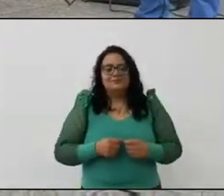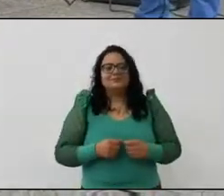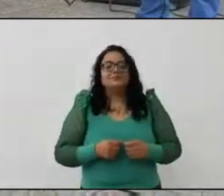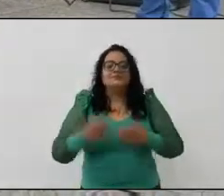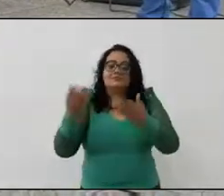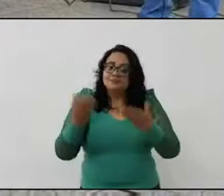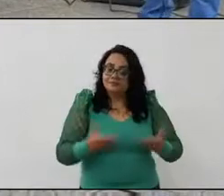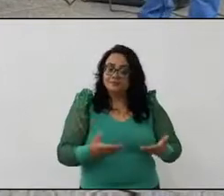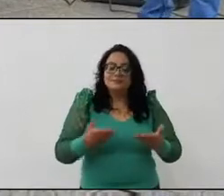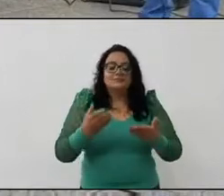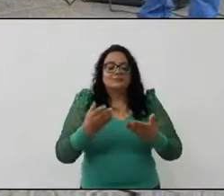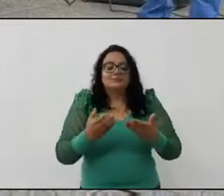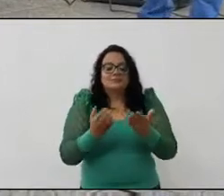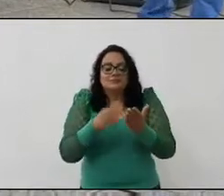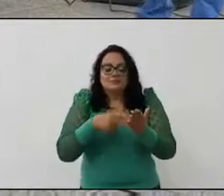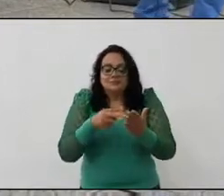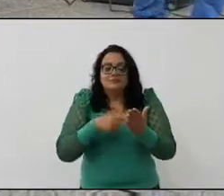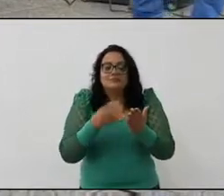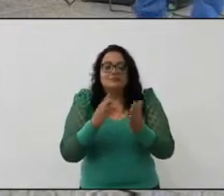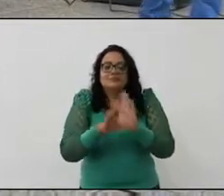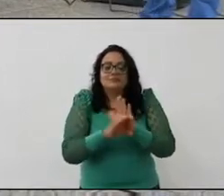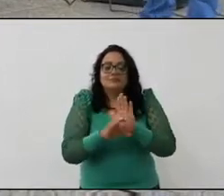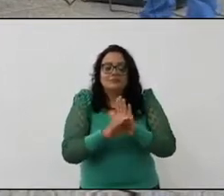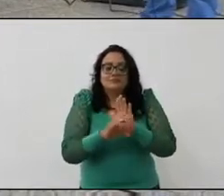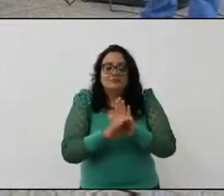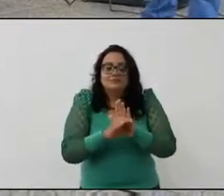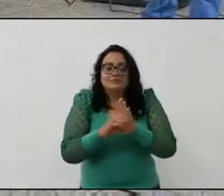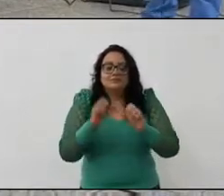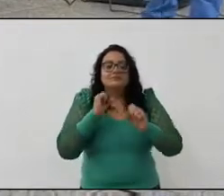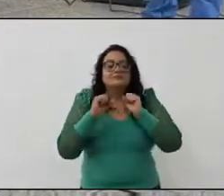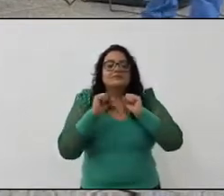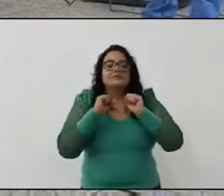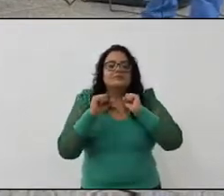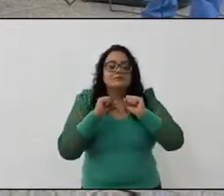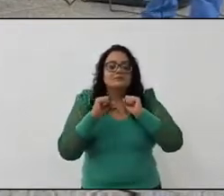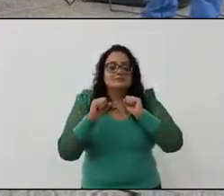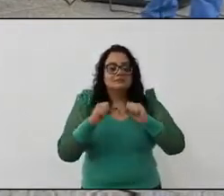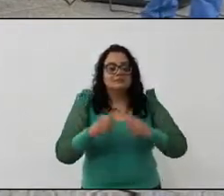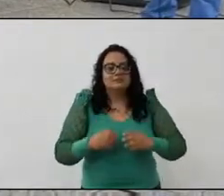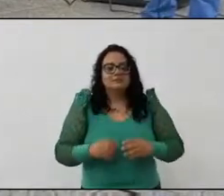Vamos então à leitura deste capítulo do livro dos Salmos.